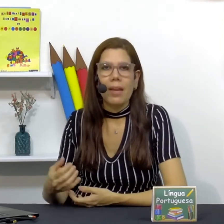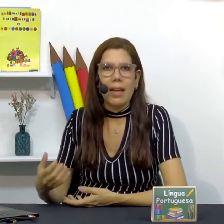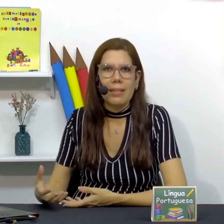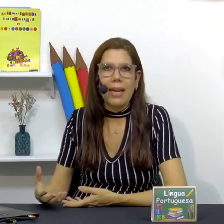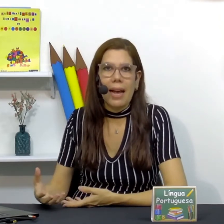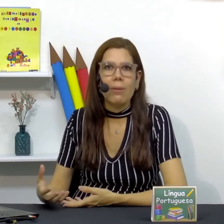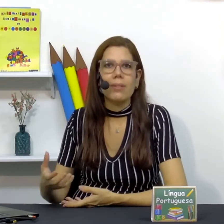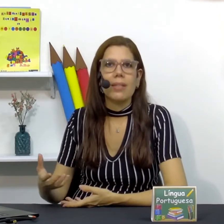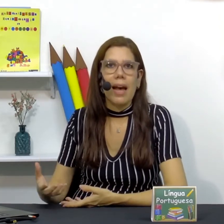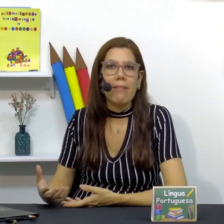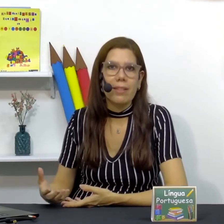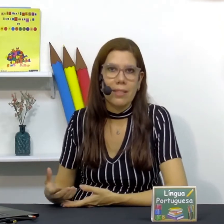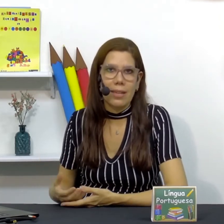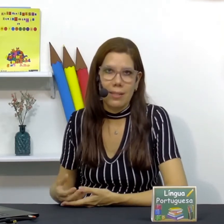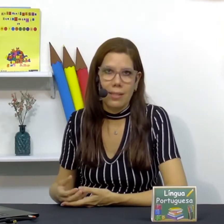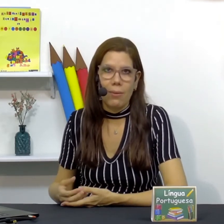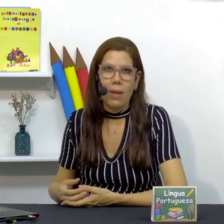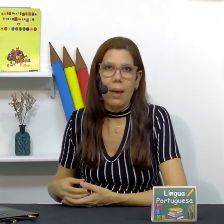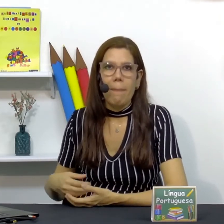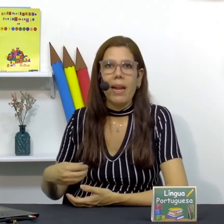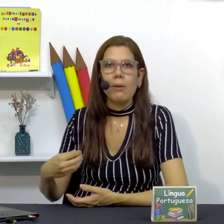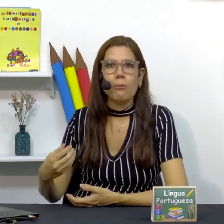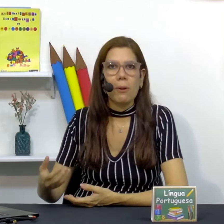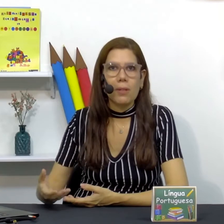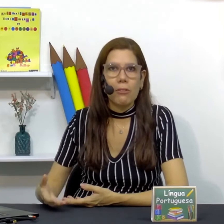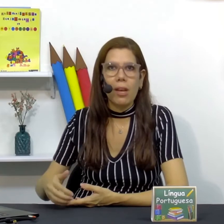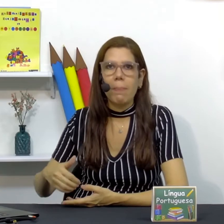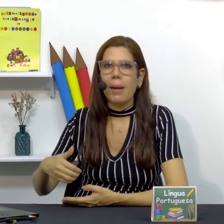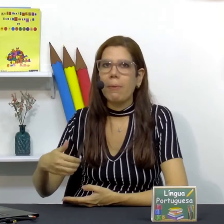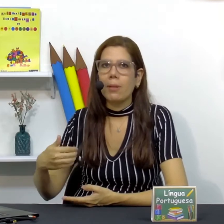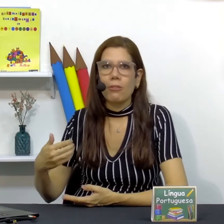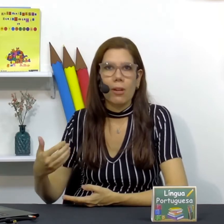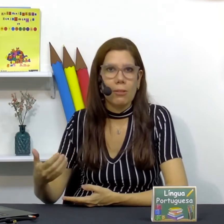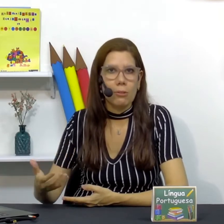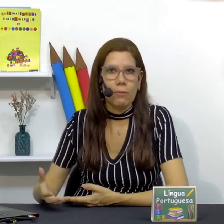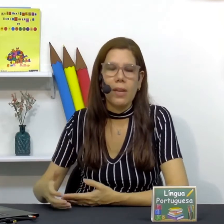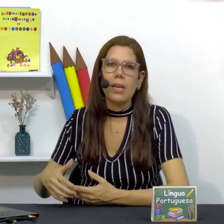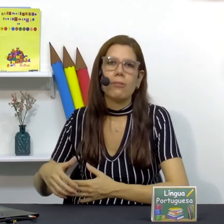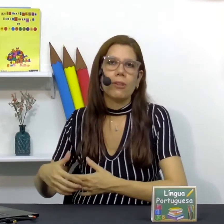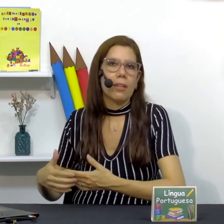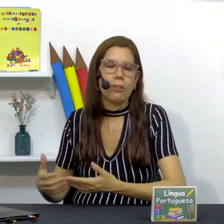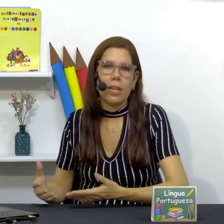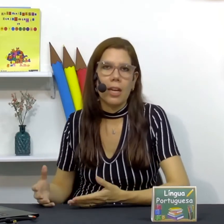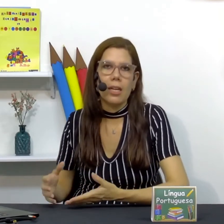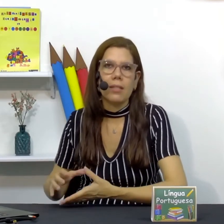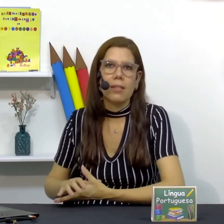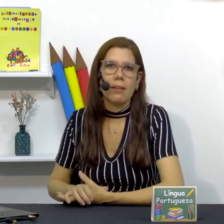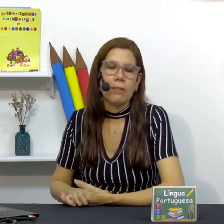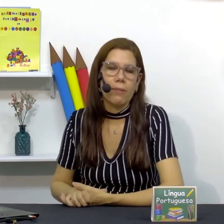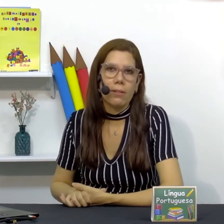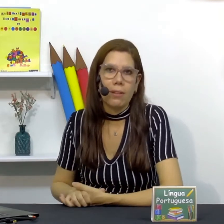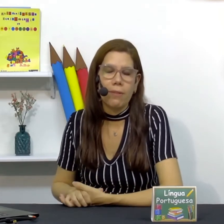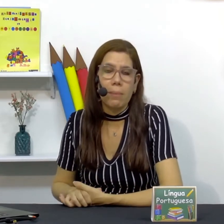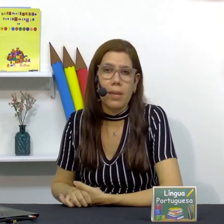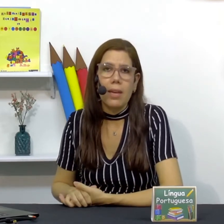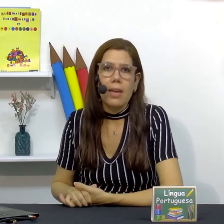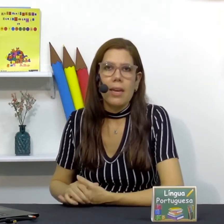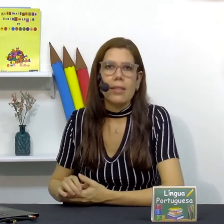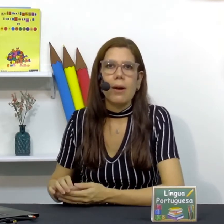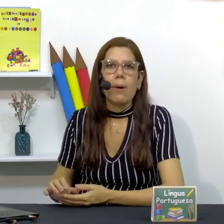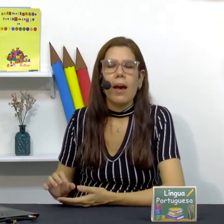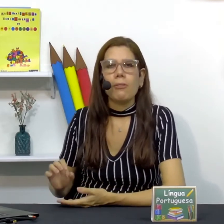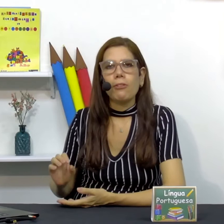abrace essa causa da vacinação, para nos proteger, para proteger nossos filhos, nossas crianças, enfim, a nossa